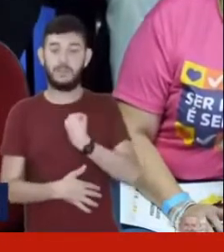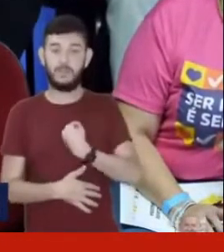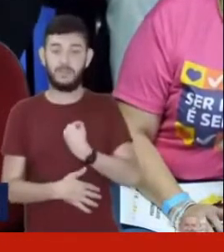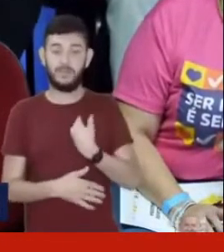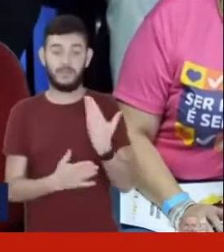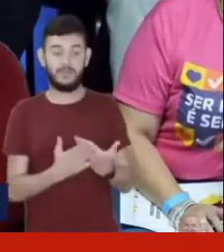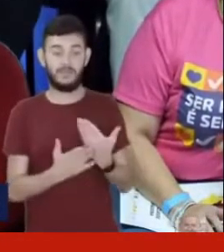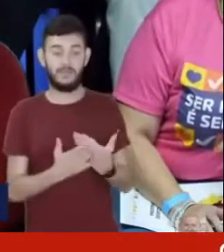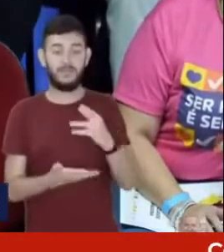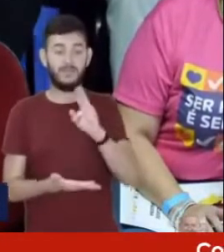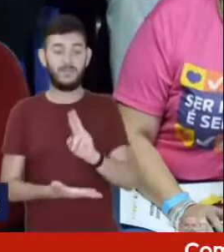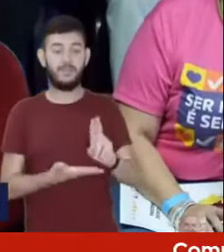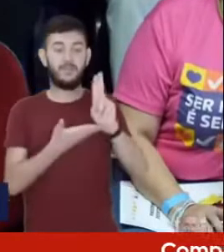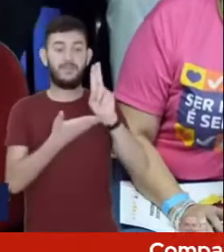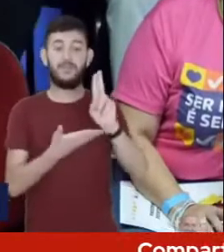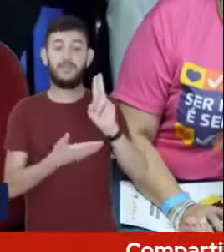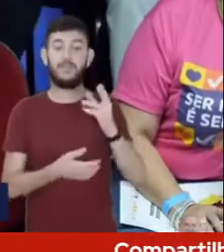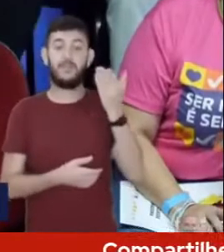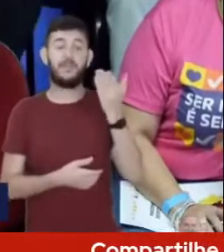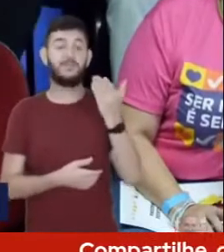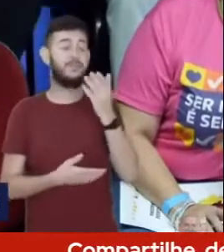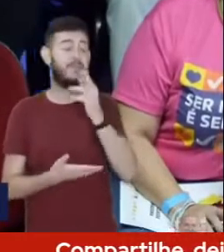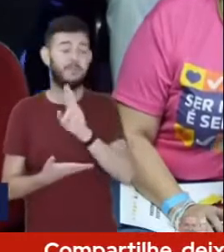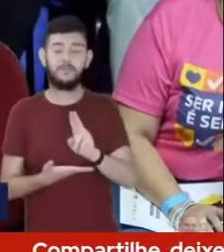que pouquíssimos jovens têm tido